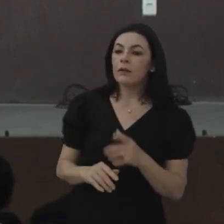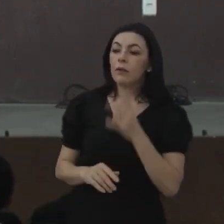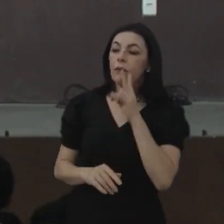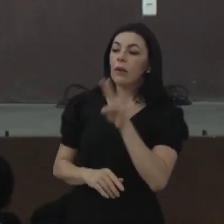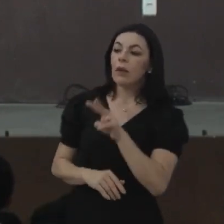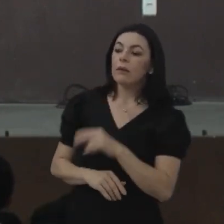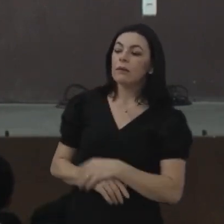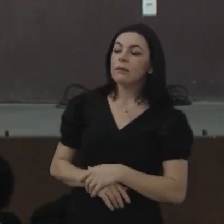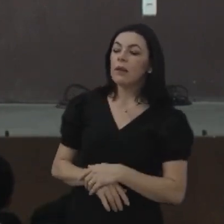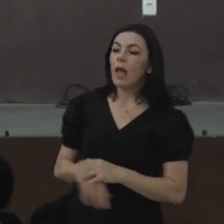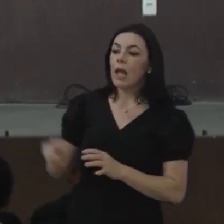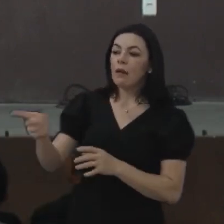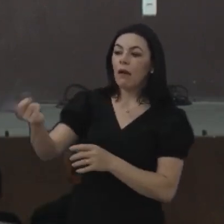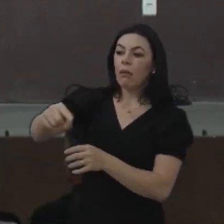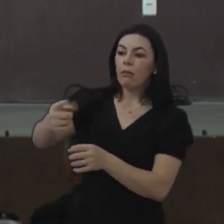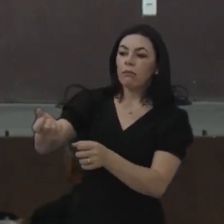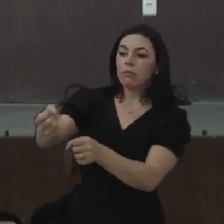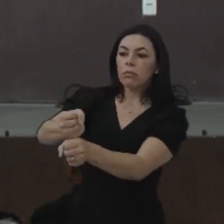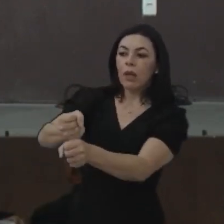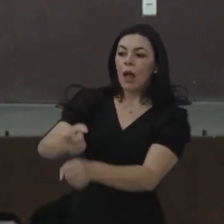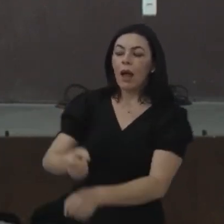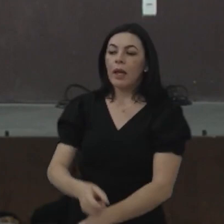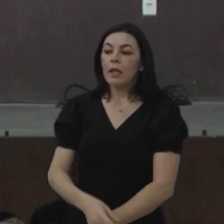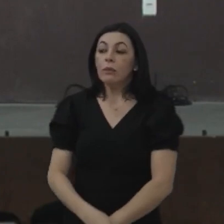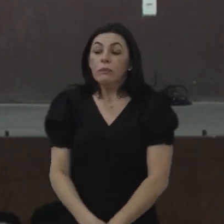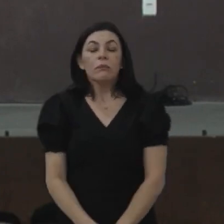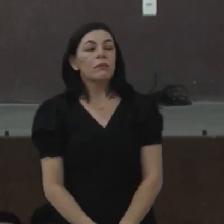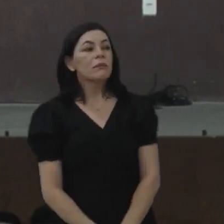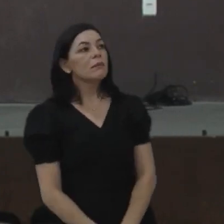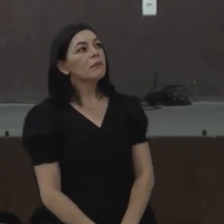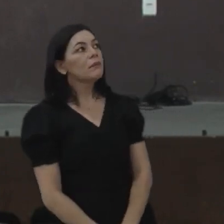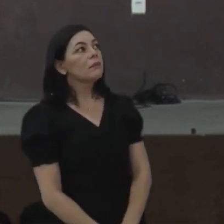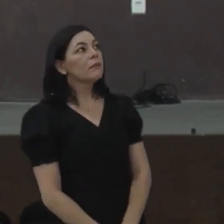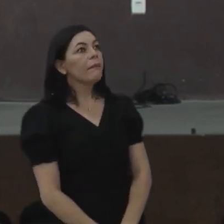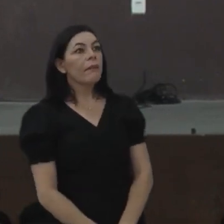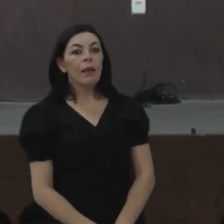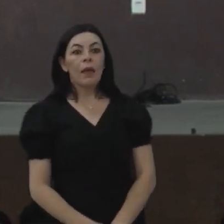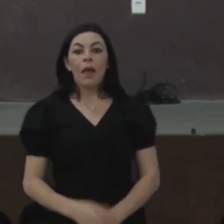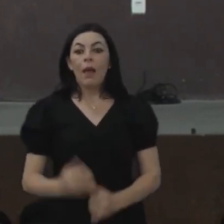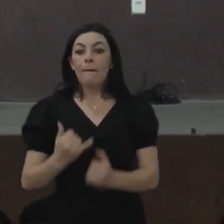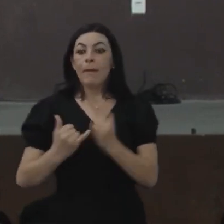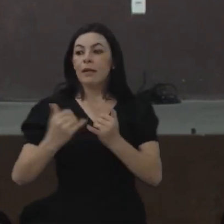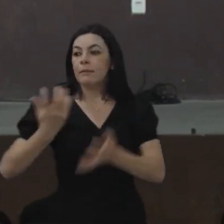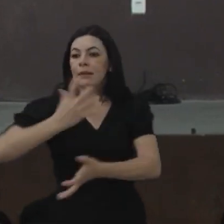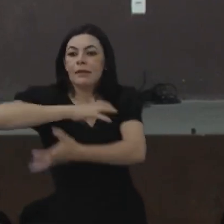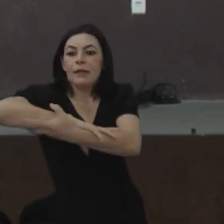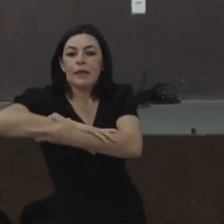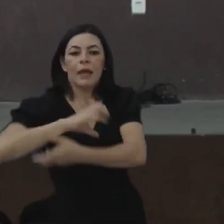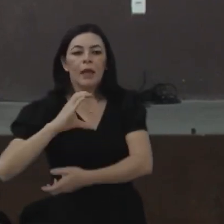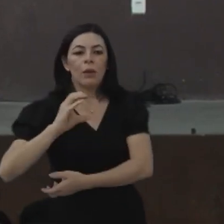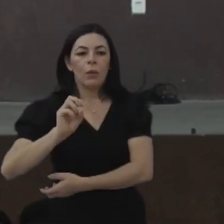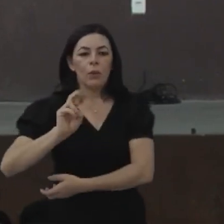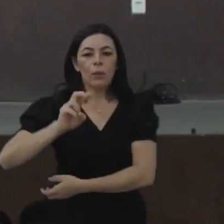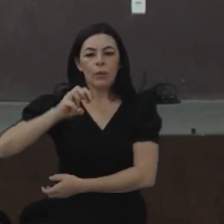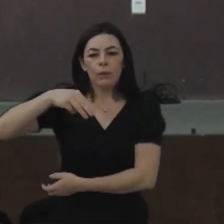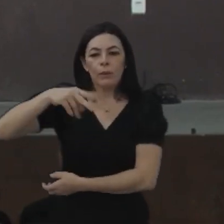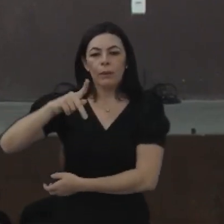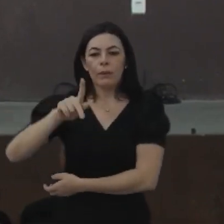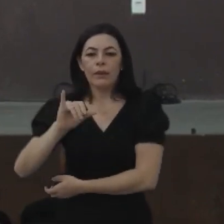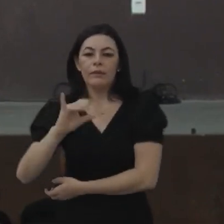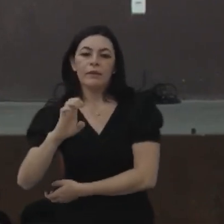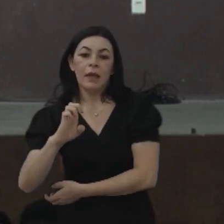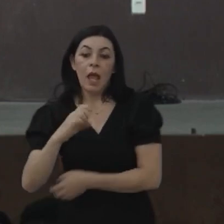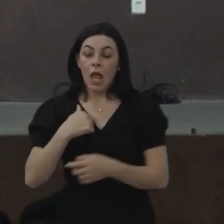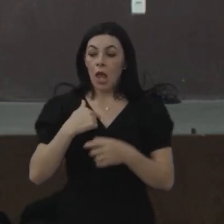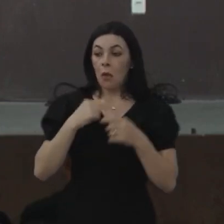nada não. Eu sou cúmplice. Isso significa cúmplice. Eu posso não estar fazendo, mas eu estou